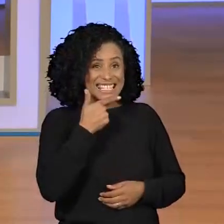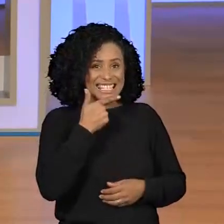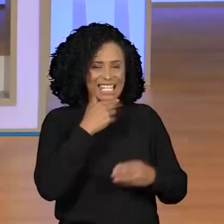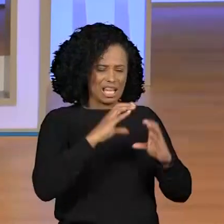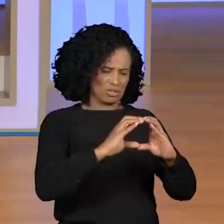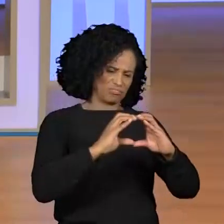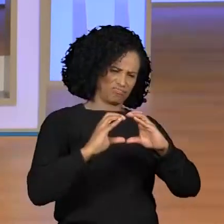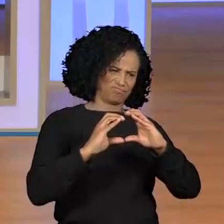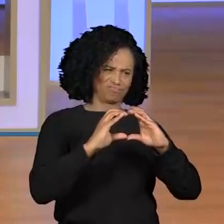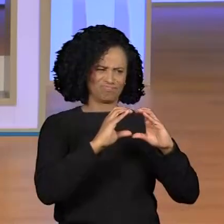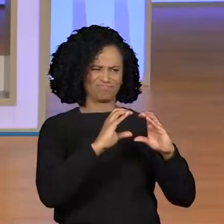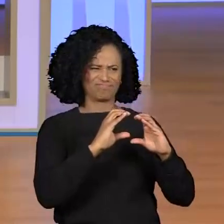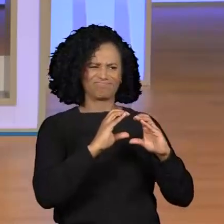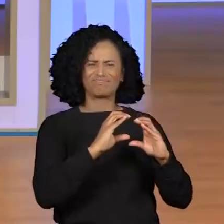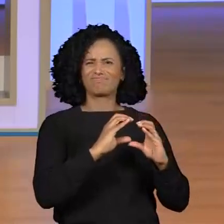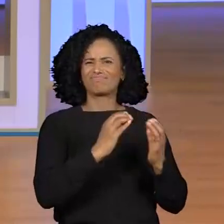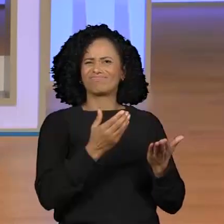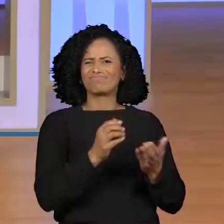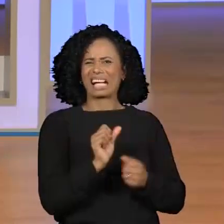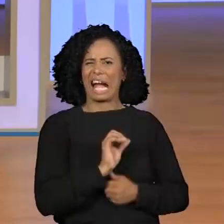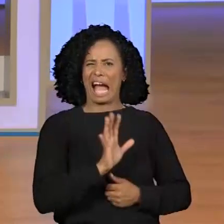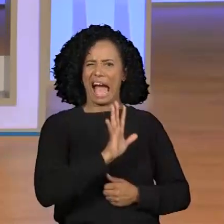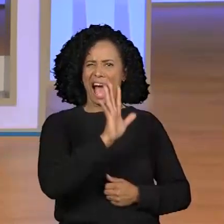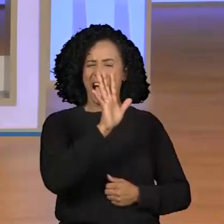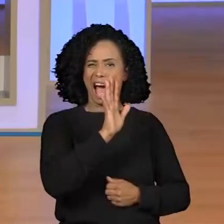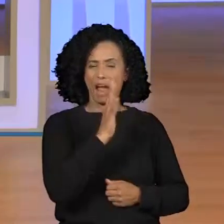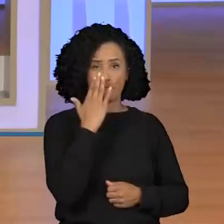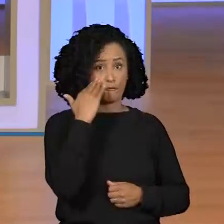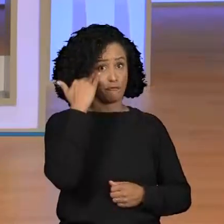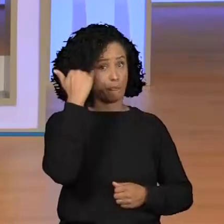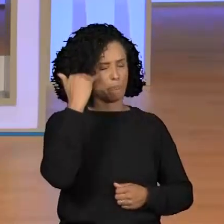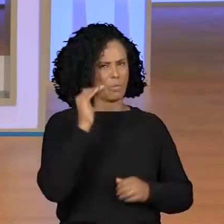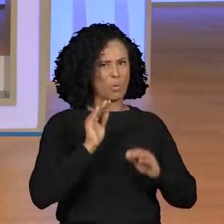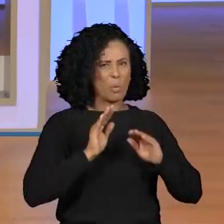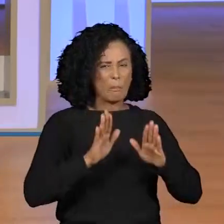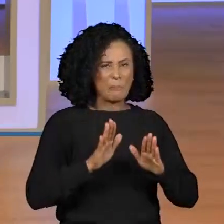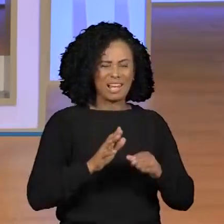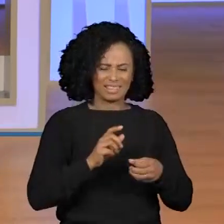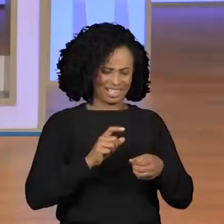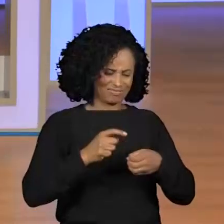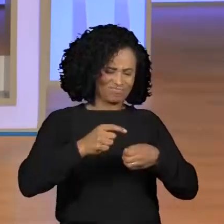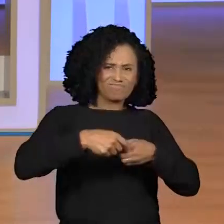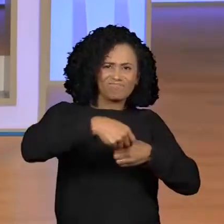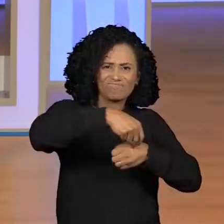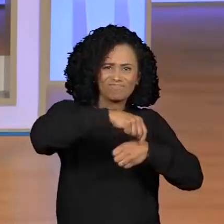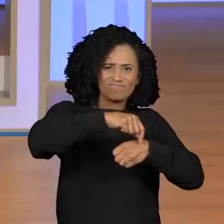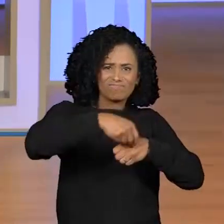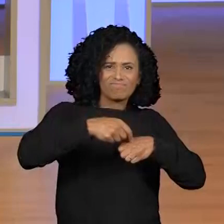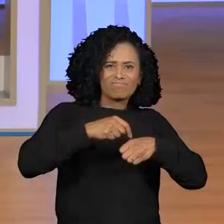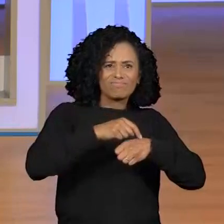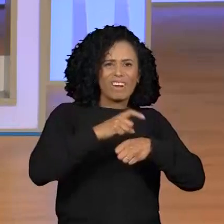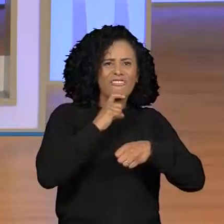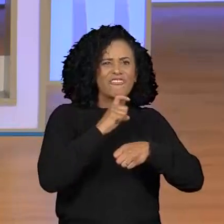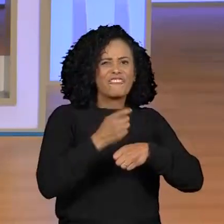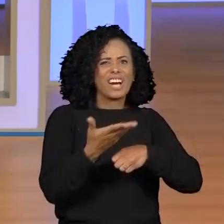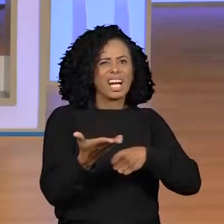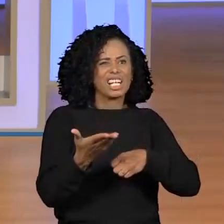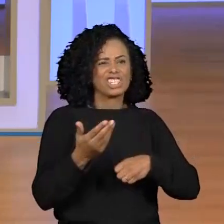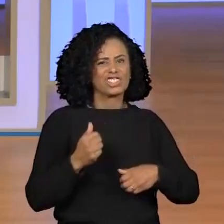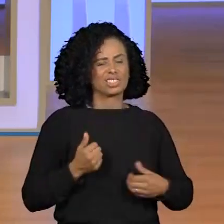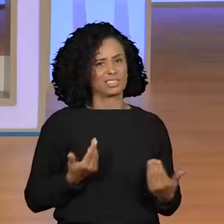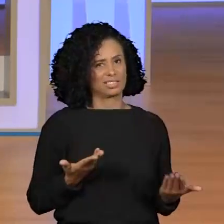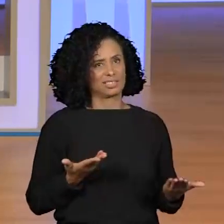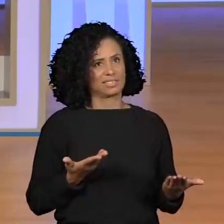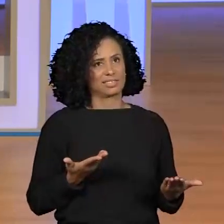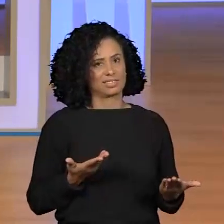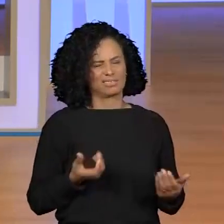Tem um Exato. queijo bem caro e bem famoso que ele é completamente embolorado, mas ele não está estragado. São os Não,